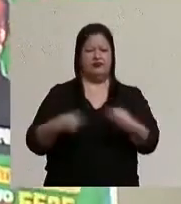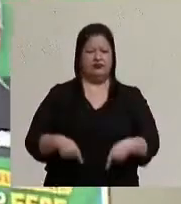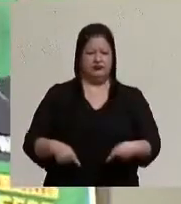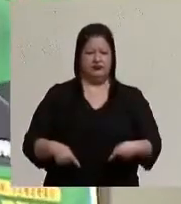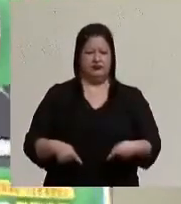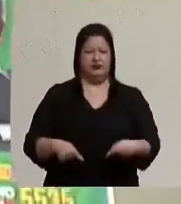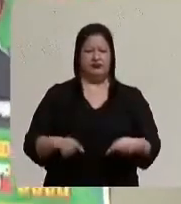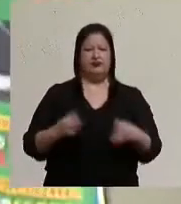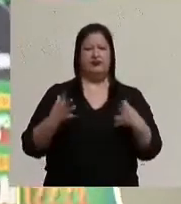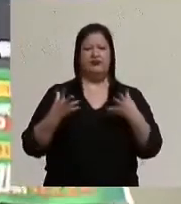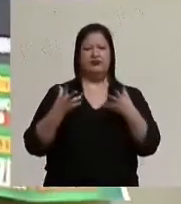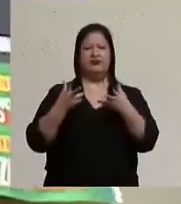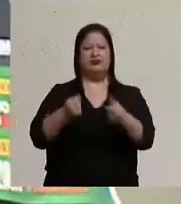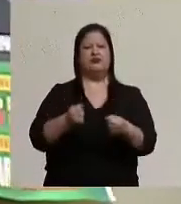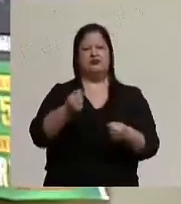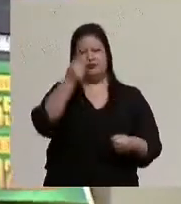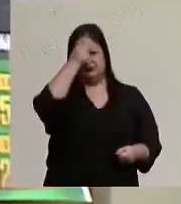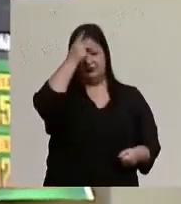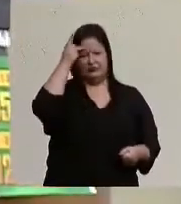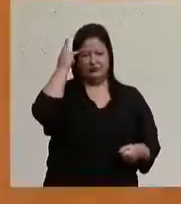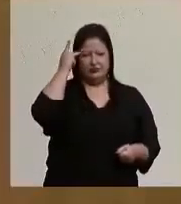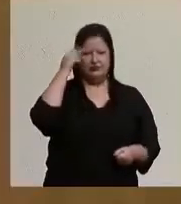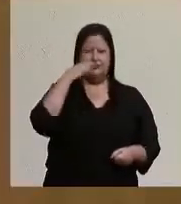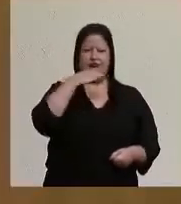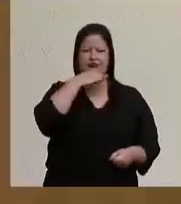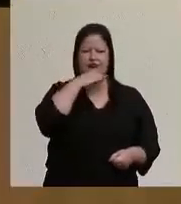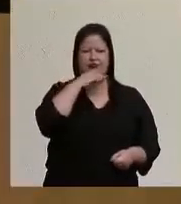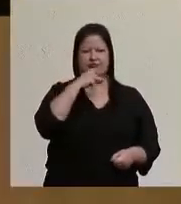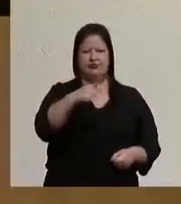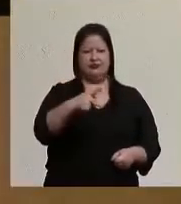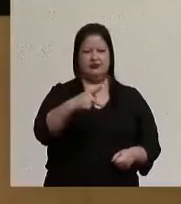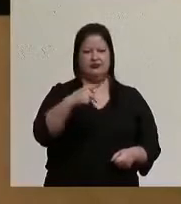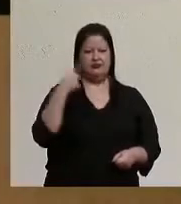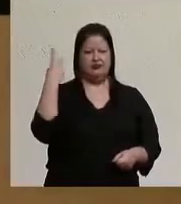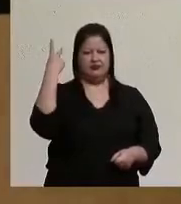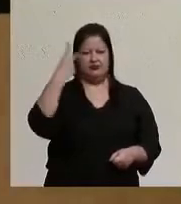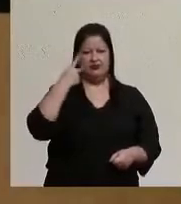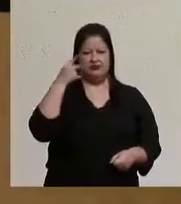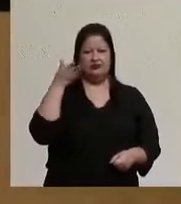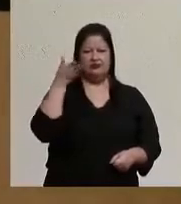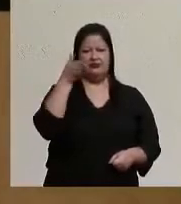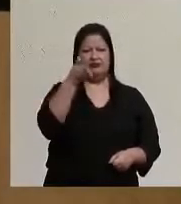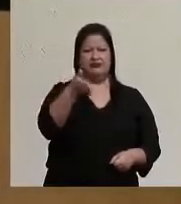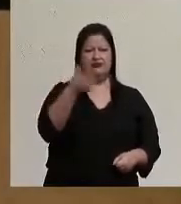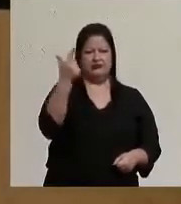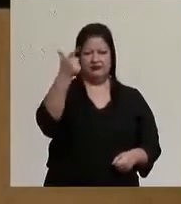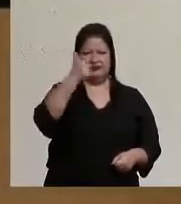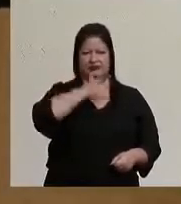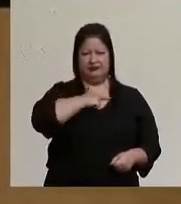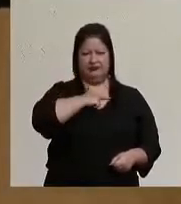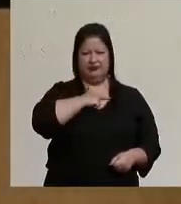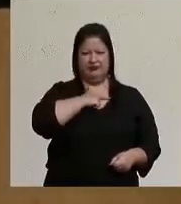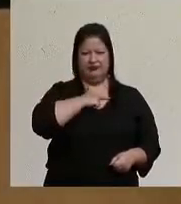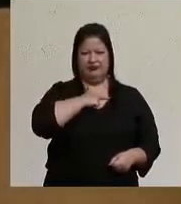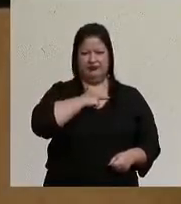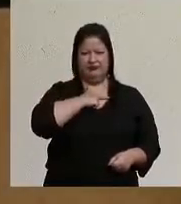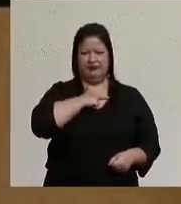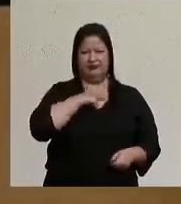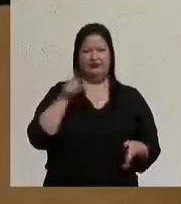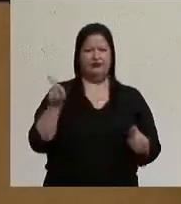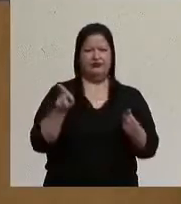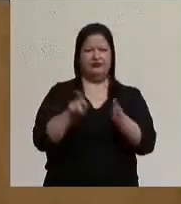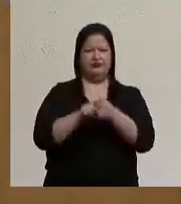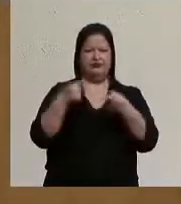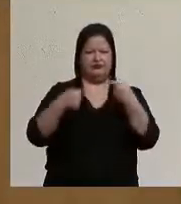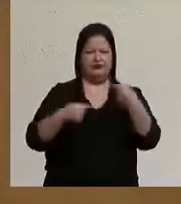minha e de todo o parnaíbano que o vereador vai lá e faz uma coisa feia político que